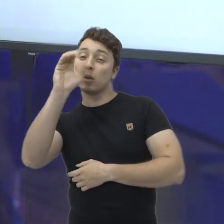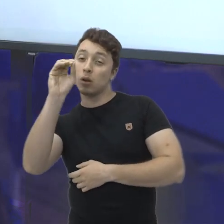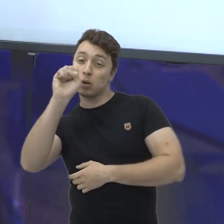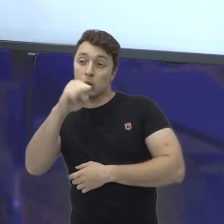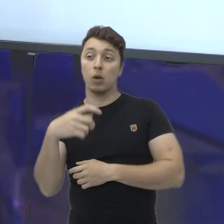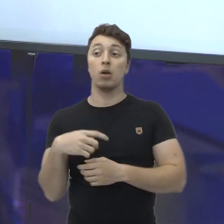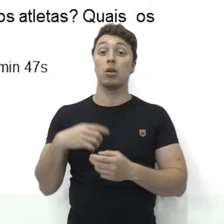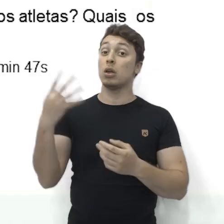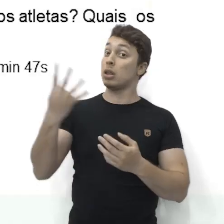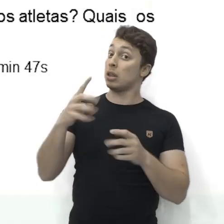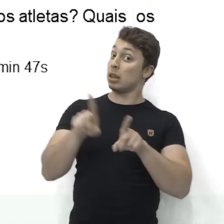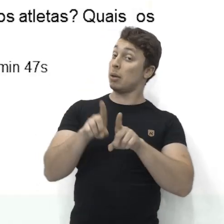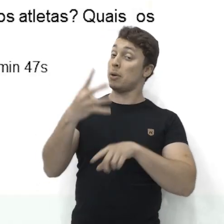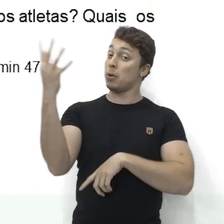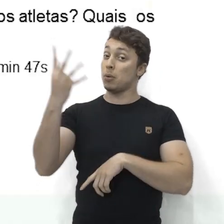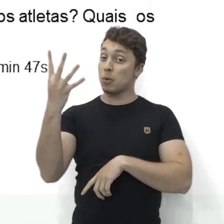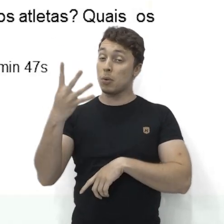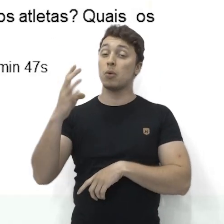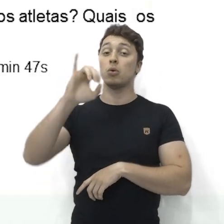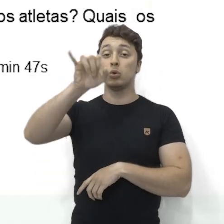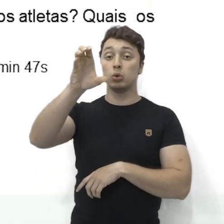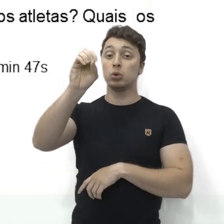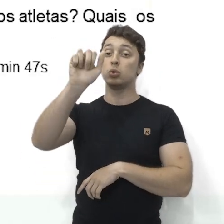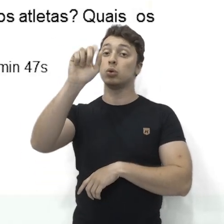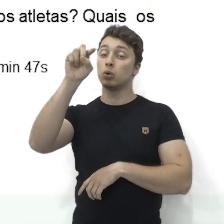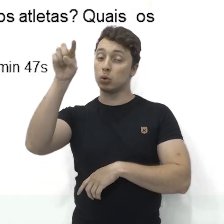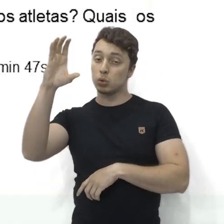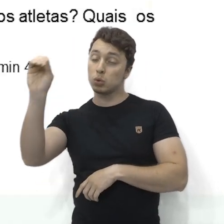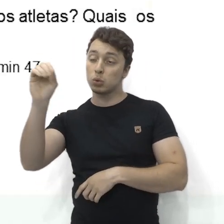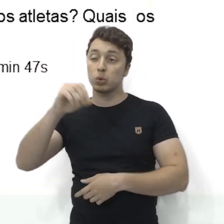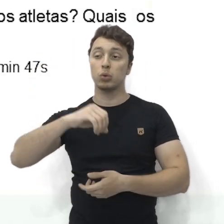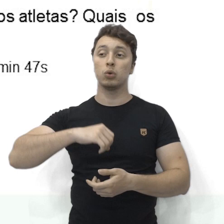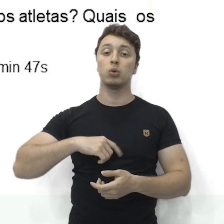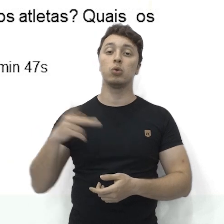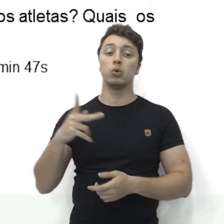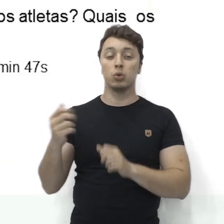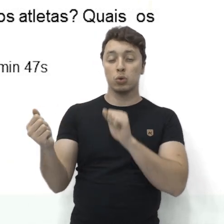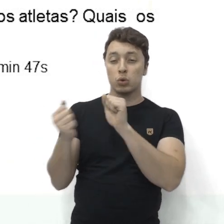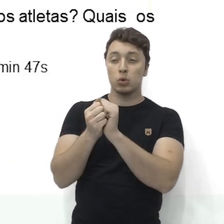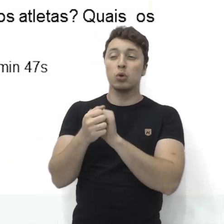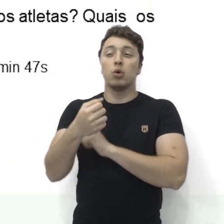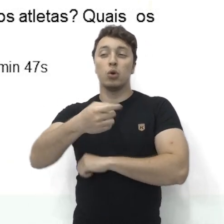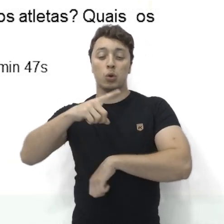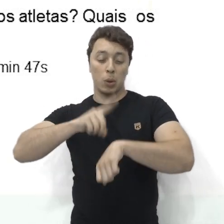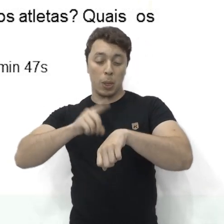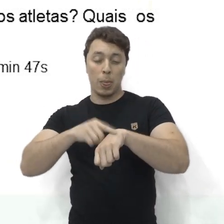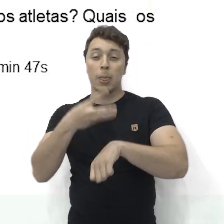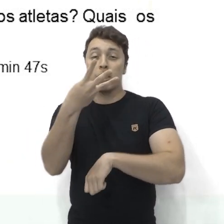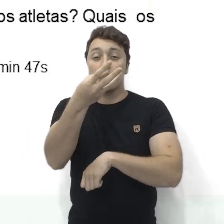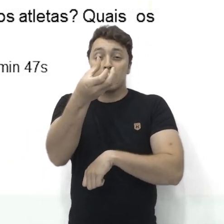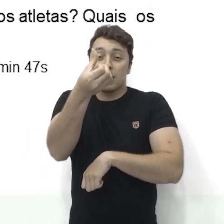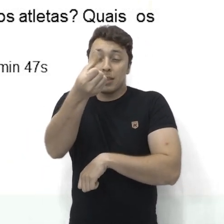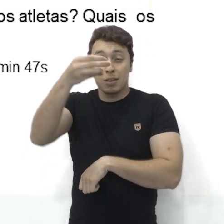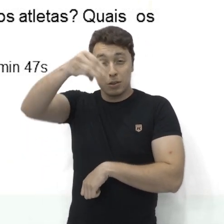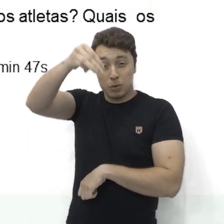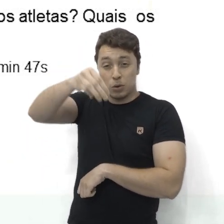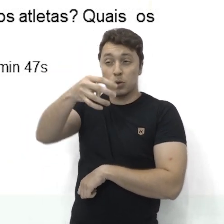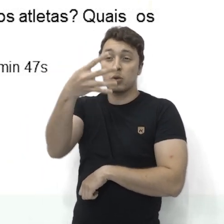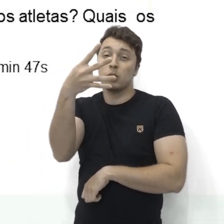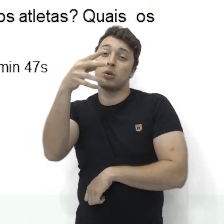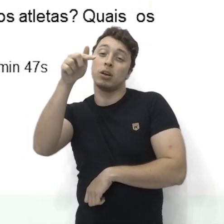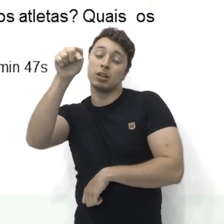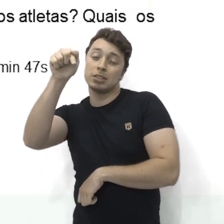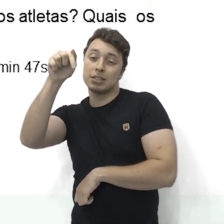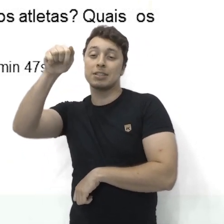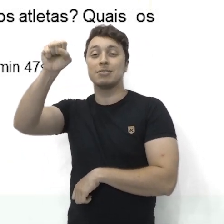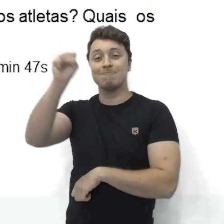o quarto colocado foi João Emanuel. E eles empataram em 36 minutos e 47